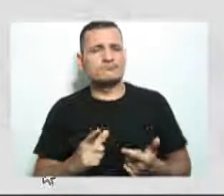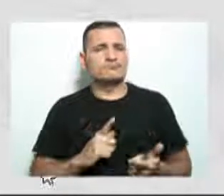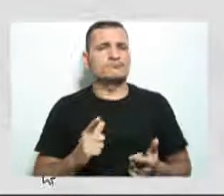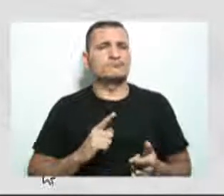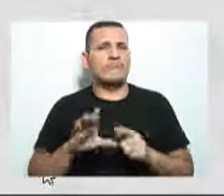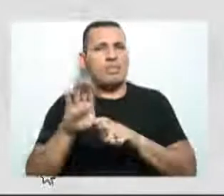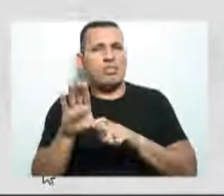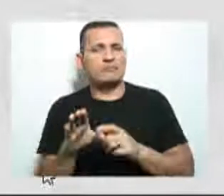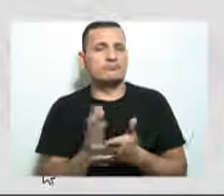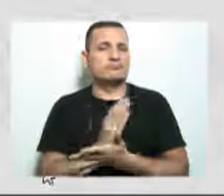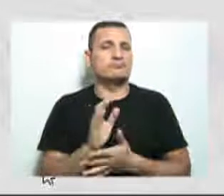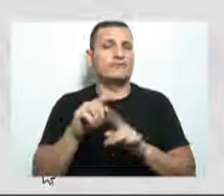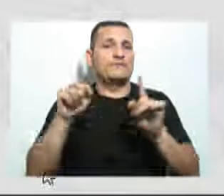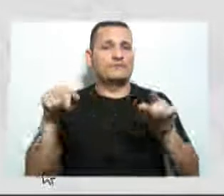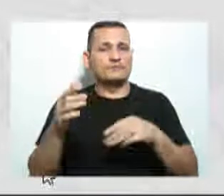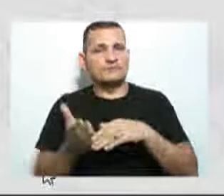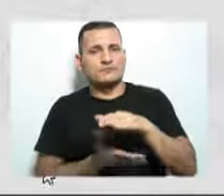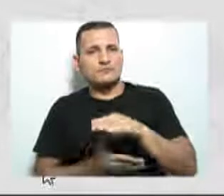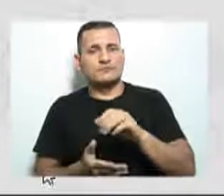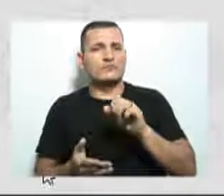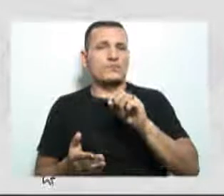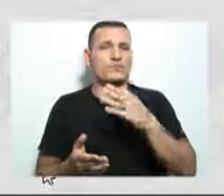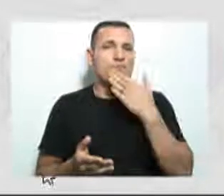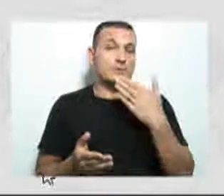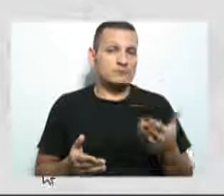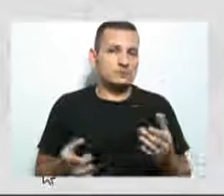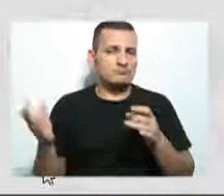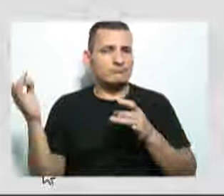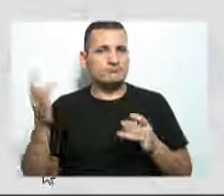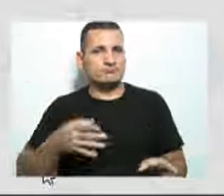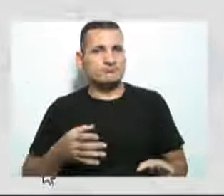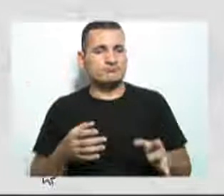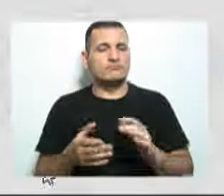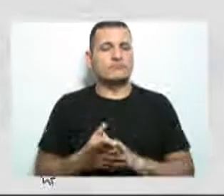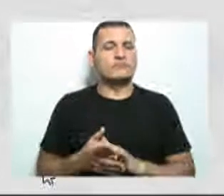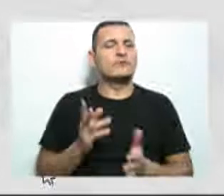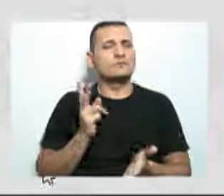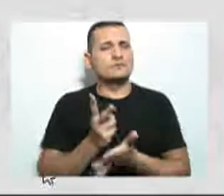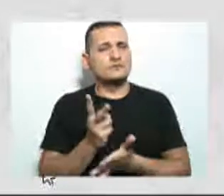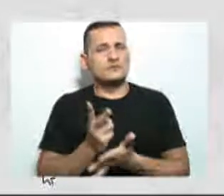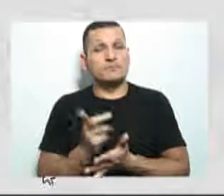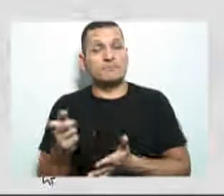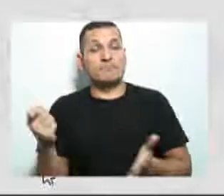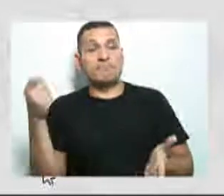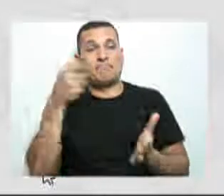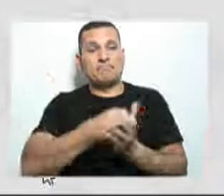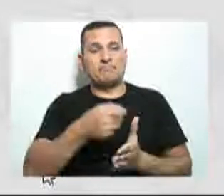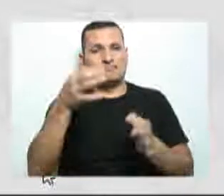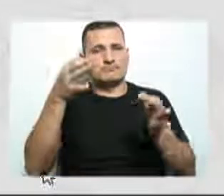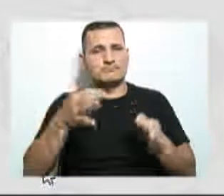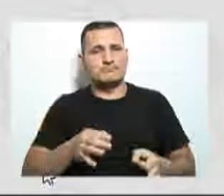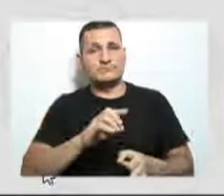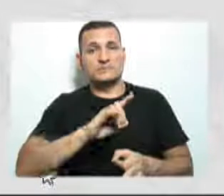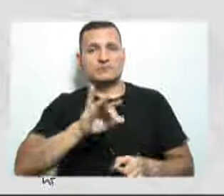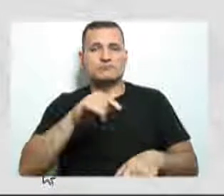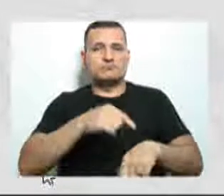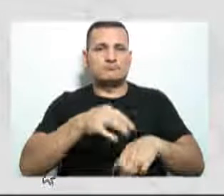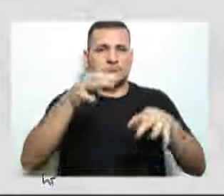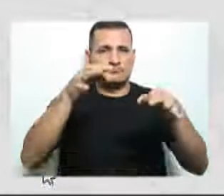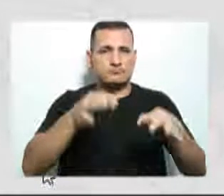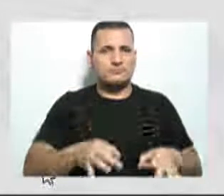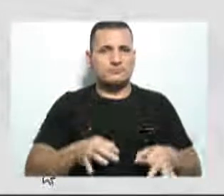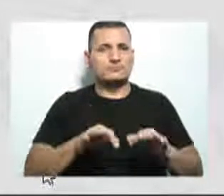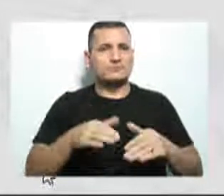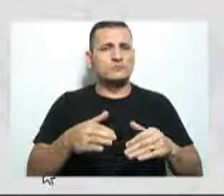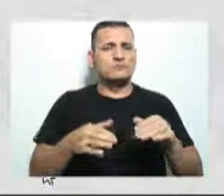funcionários pediram demissão ou foram demitidos, eu tive que pagar encargos, enfim, ela sempre pagou direitinho. Então,